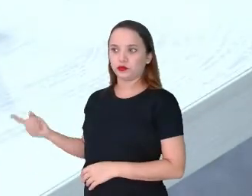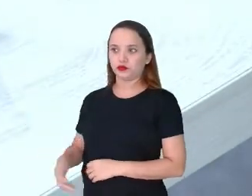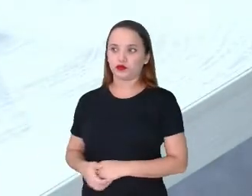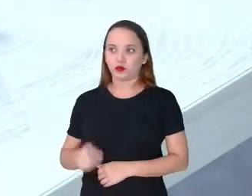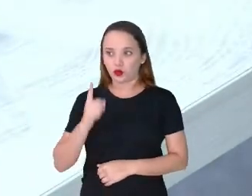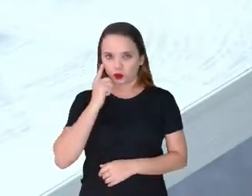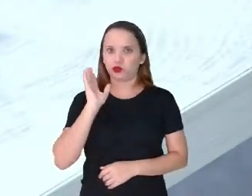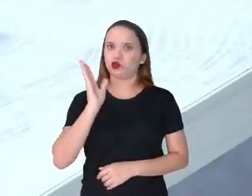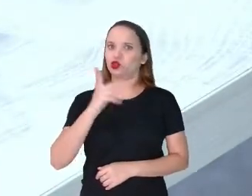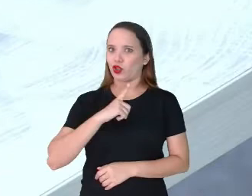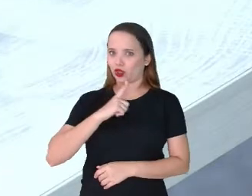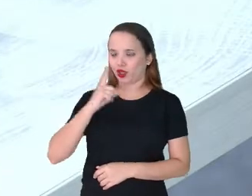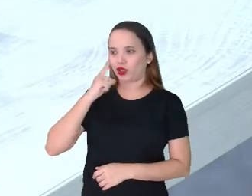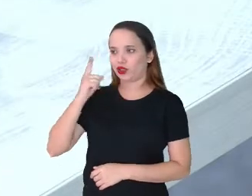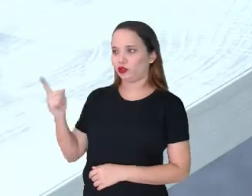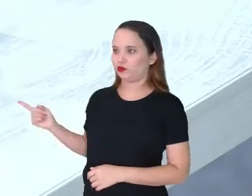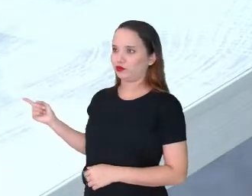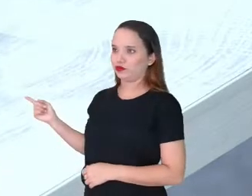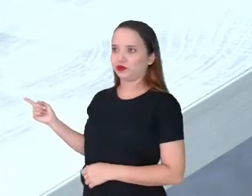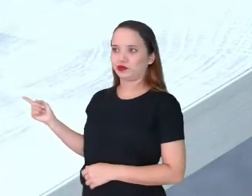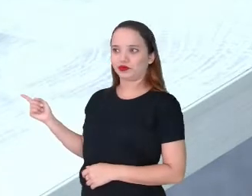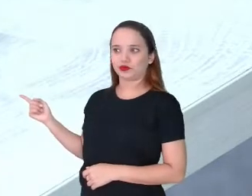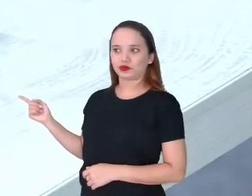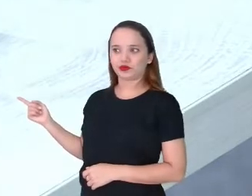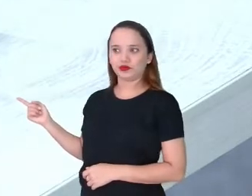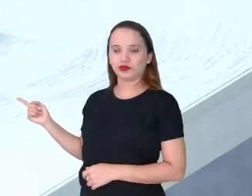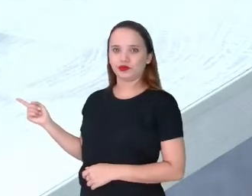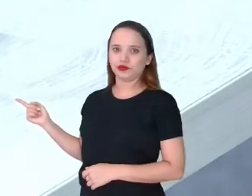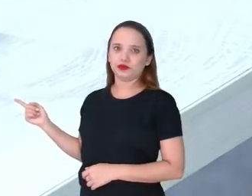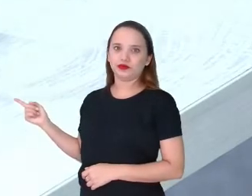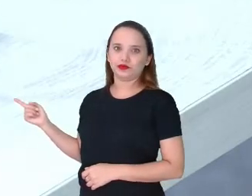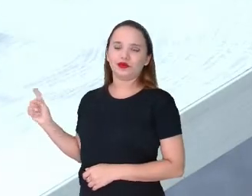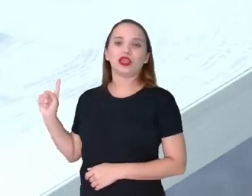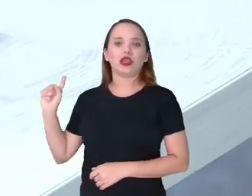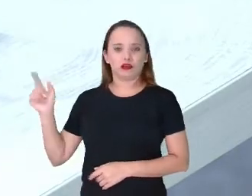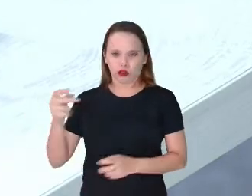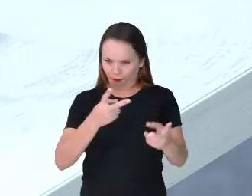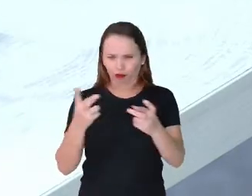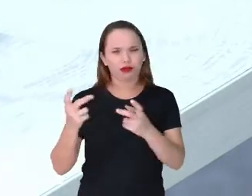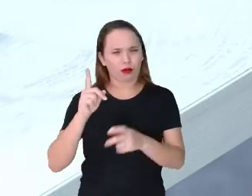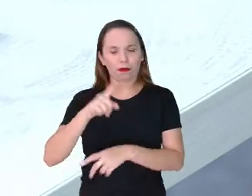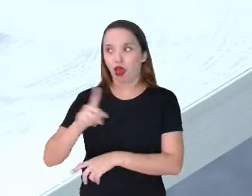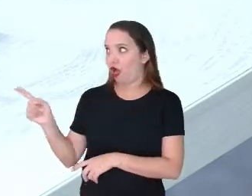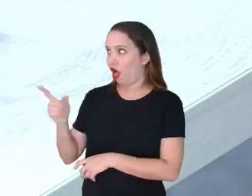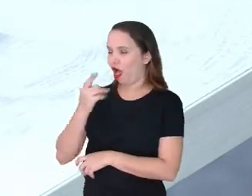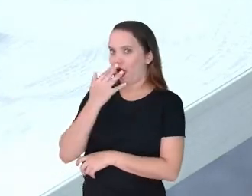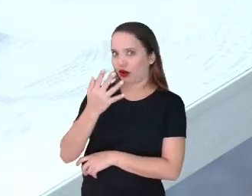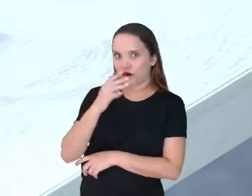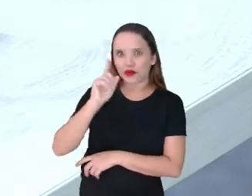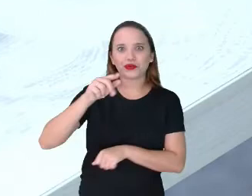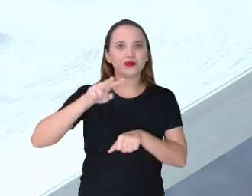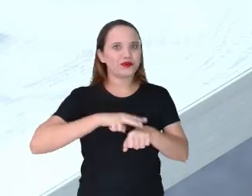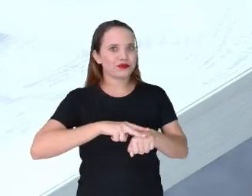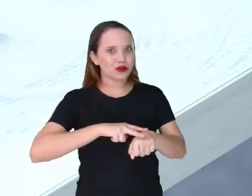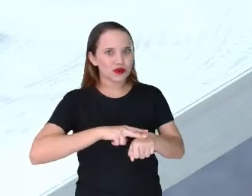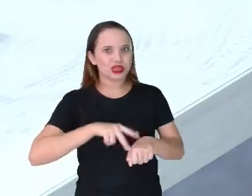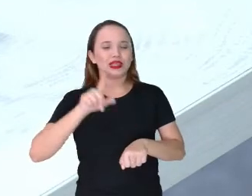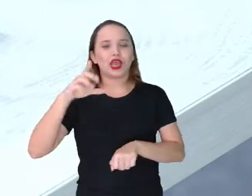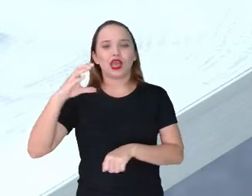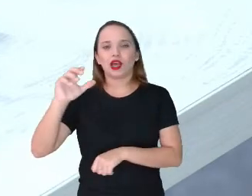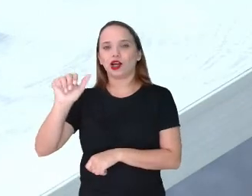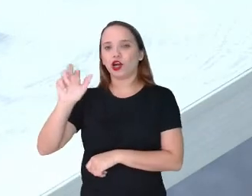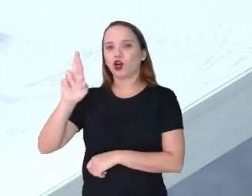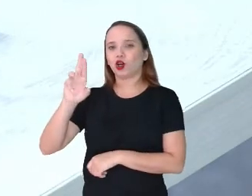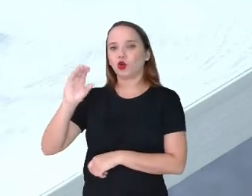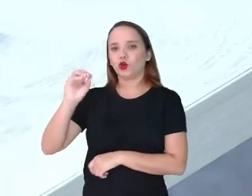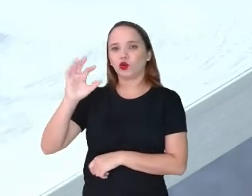já vê aqui nesse vidrinho, nesse becker aqui, você já vê que eu já consegui extrair a clorofila